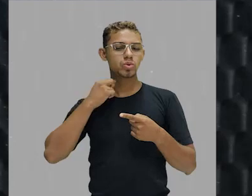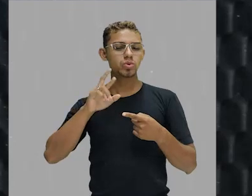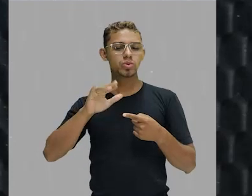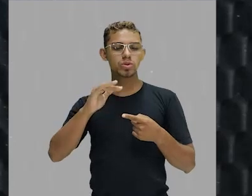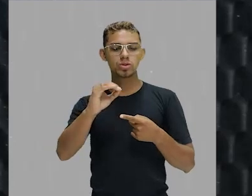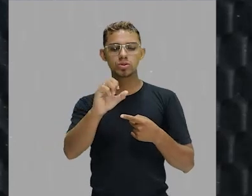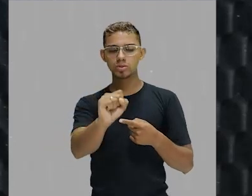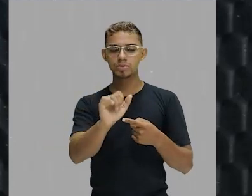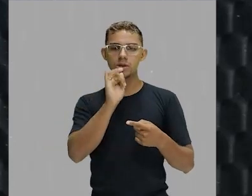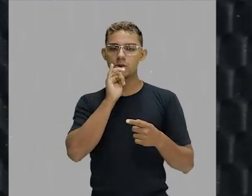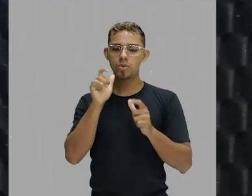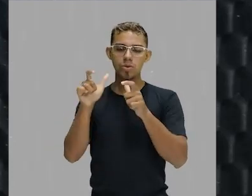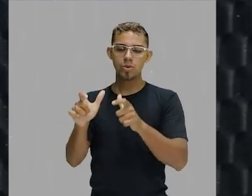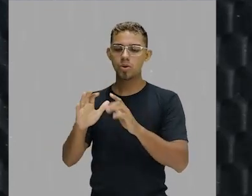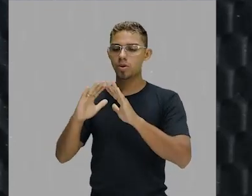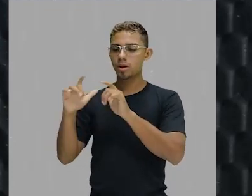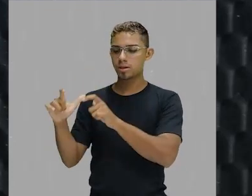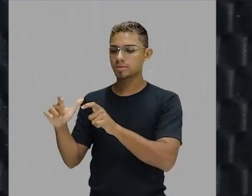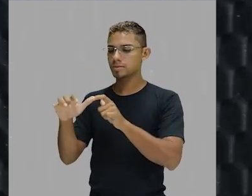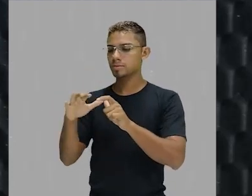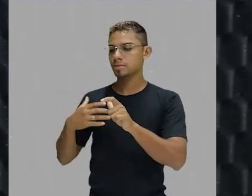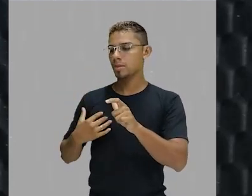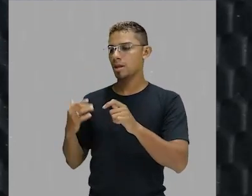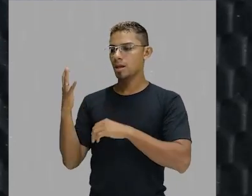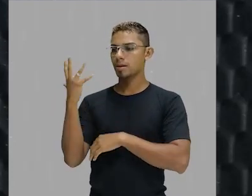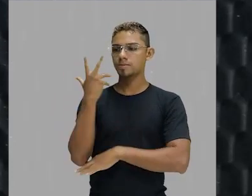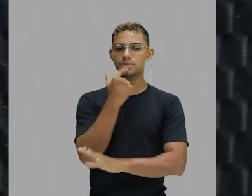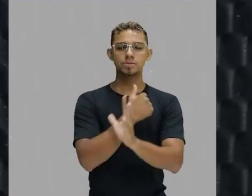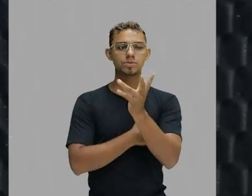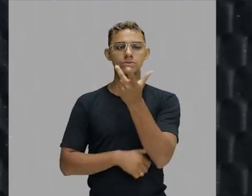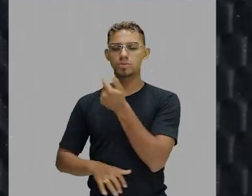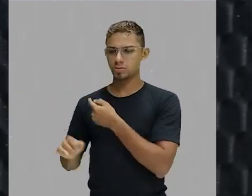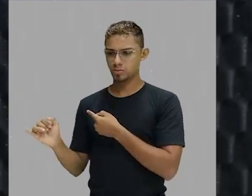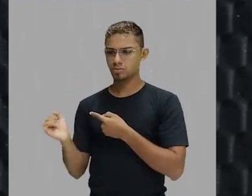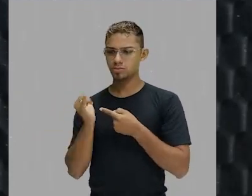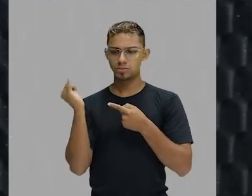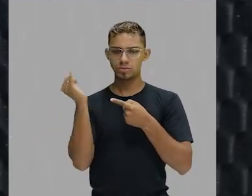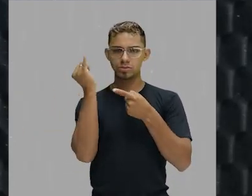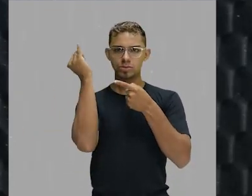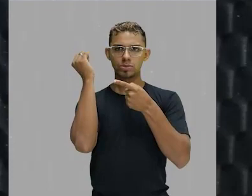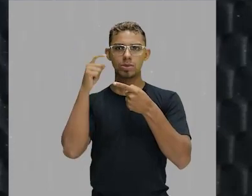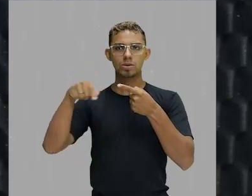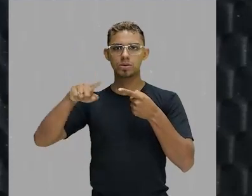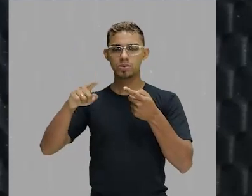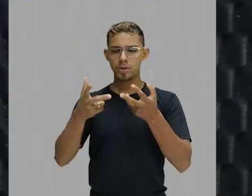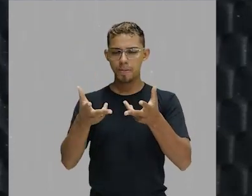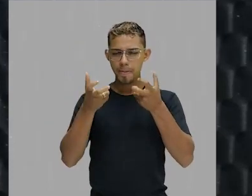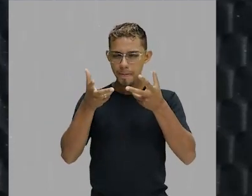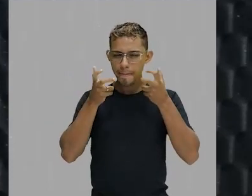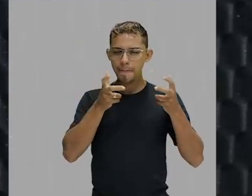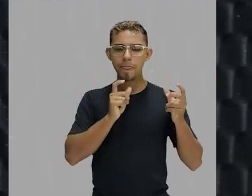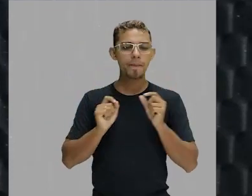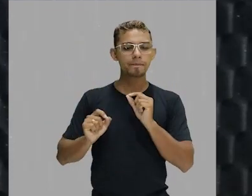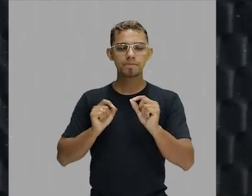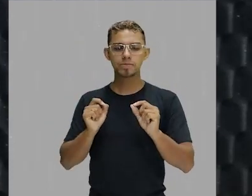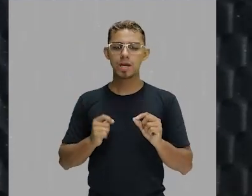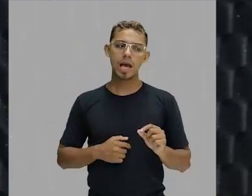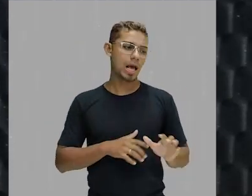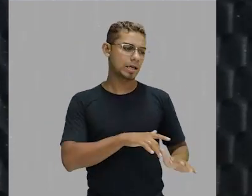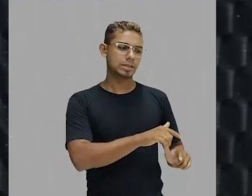você tem locais, ambientes naturais que são extremamente importantes, você vai perceber que quando você não